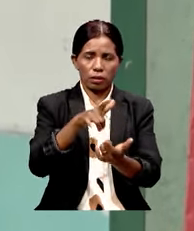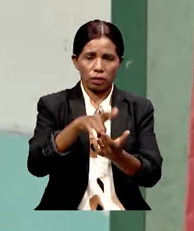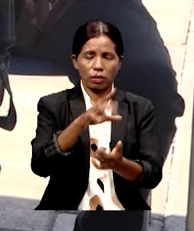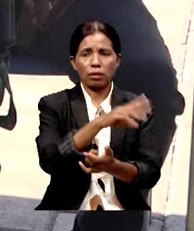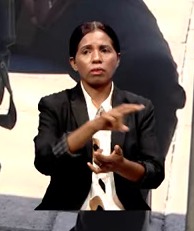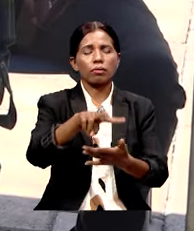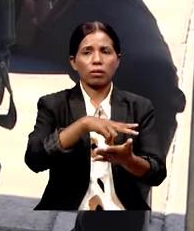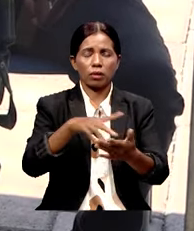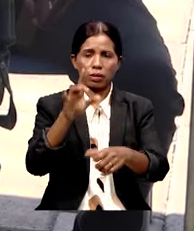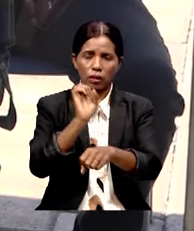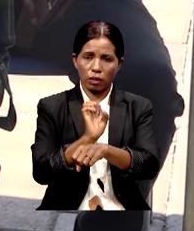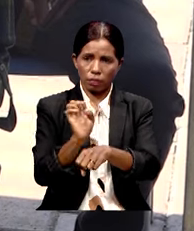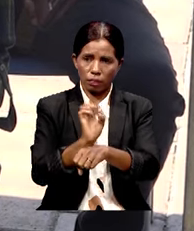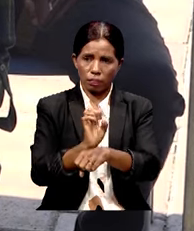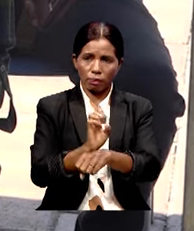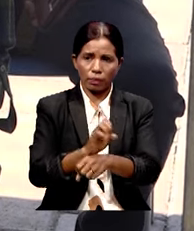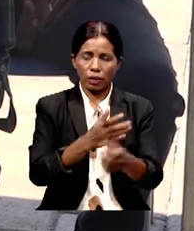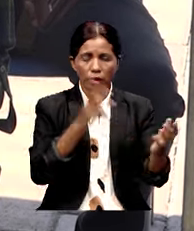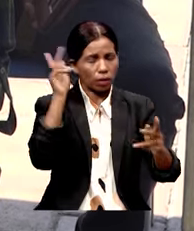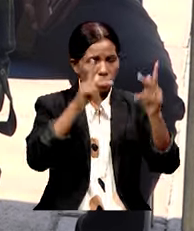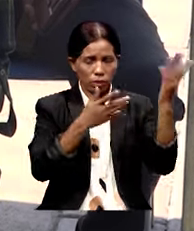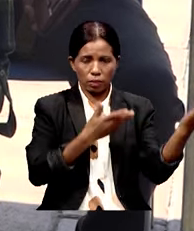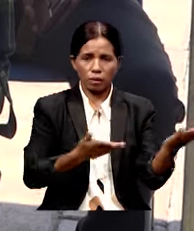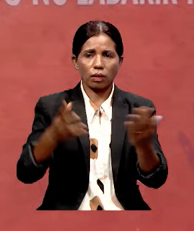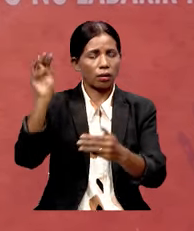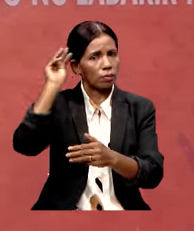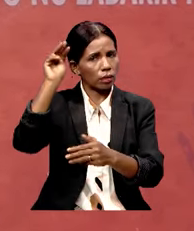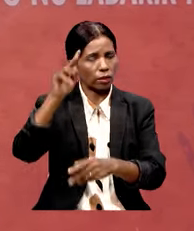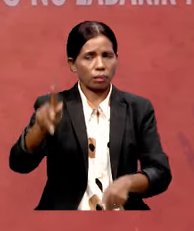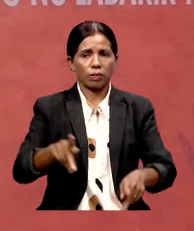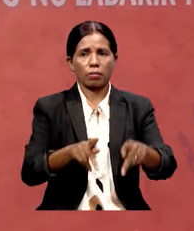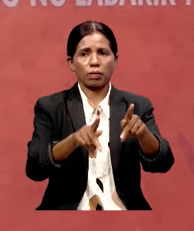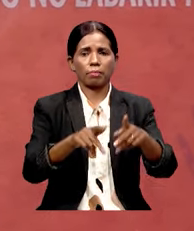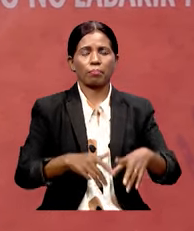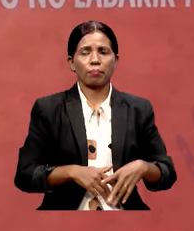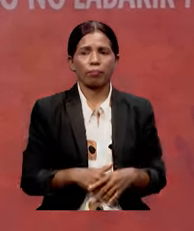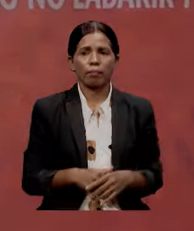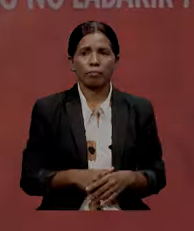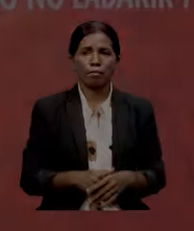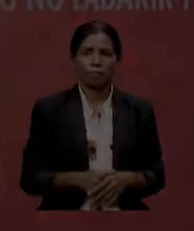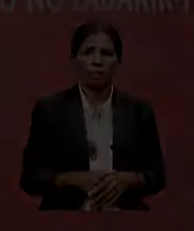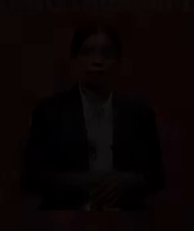econômico. No caso hirakne submete ho tuona ba Ministério Público. Santina de Jesus, Tomás Soares, GMN.